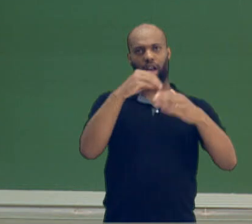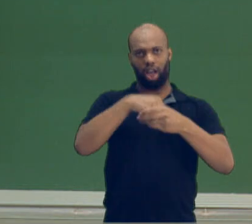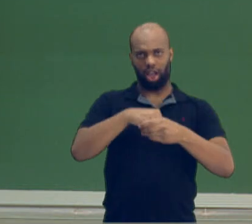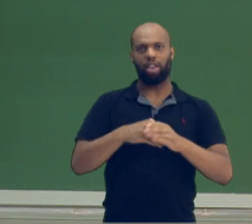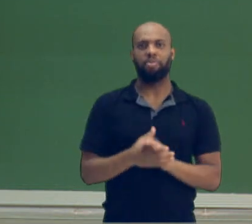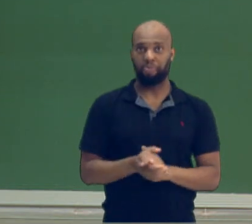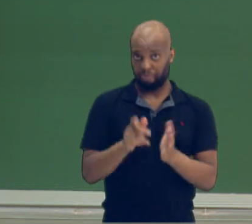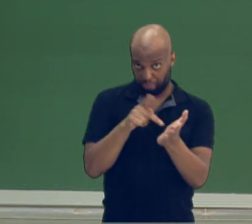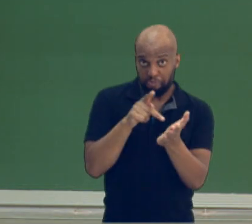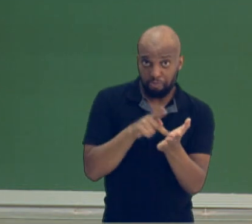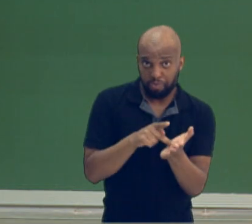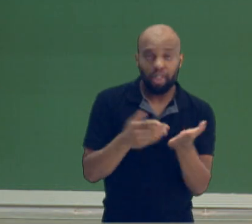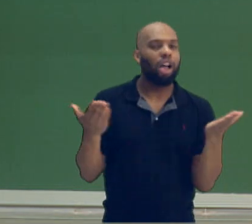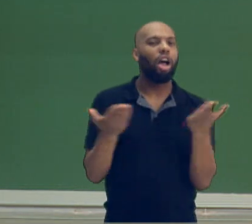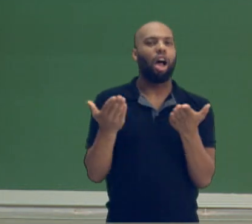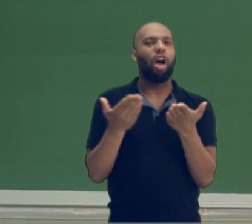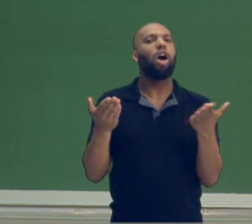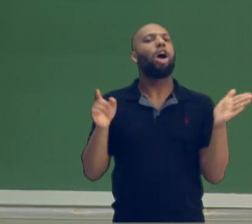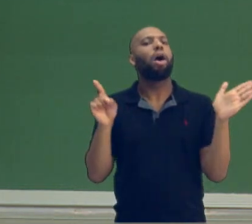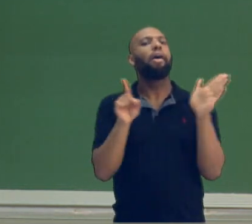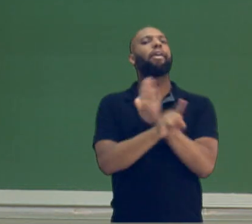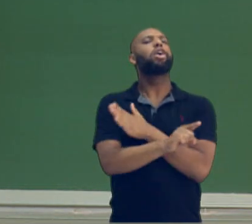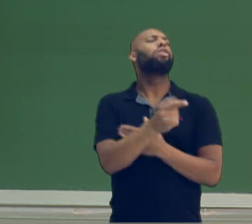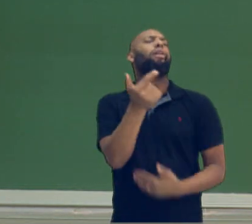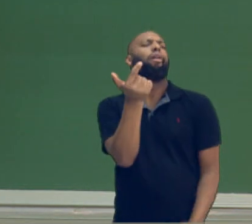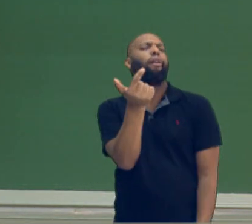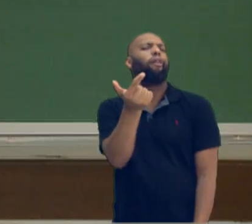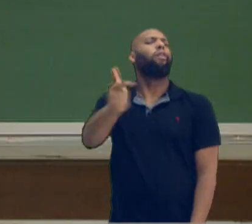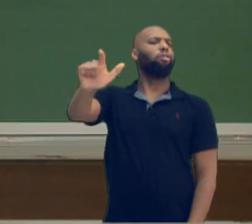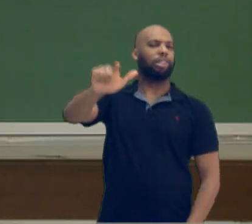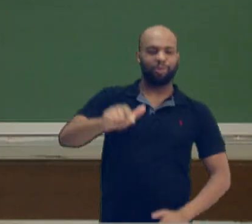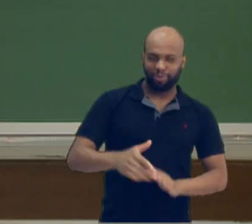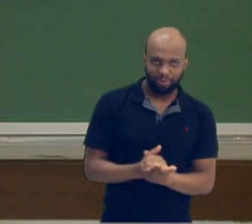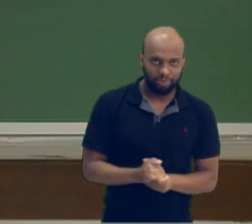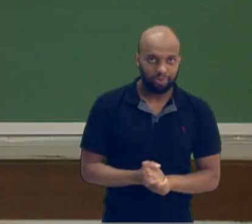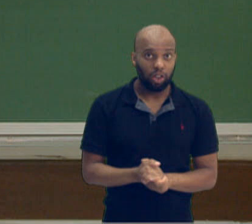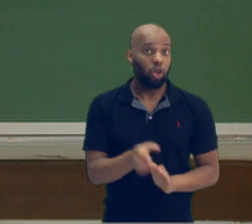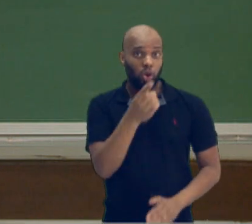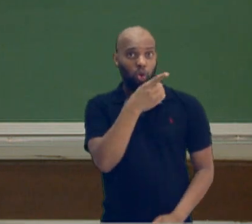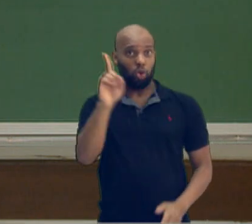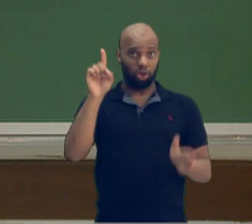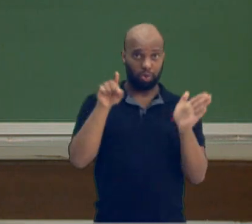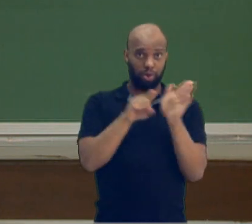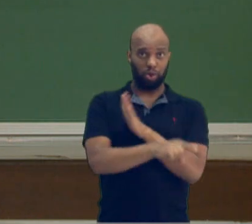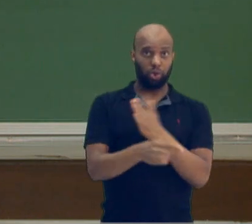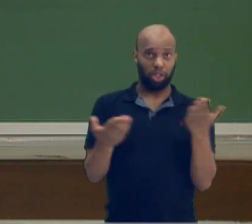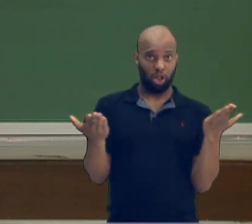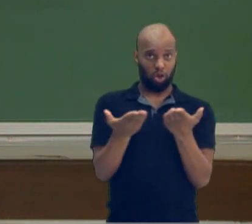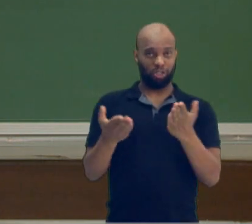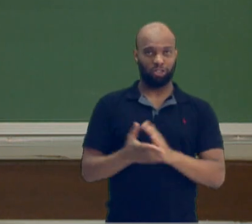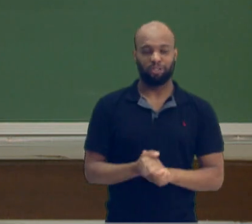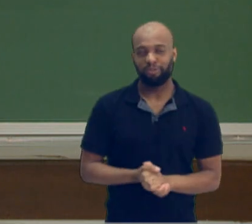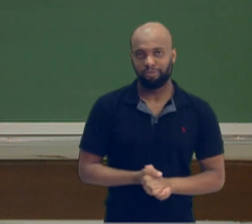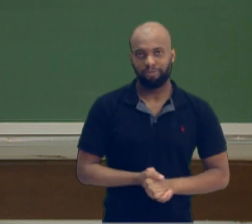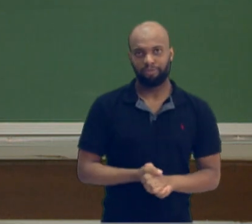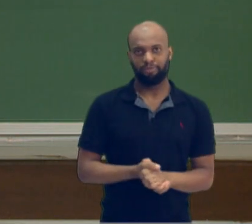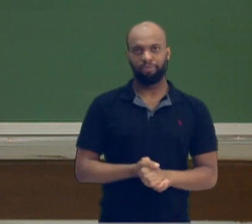é mesmo? Vamos agora para mais uma questão, a última questão do dia. Vamos lá?